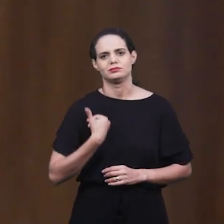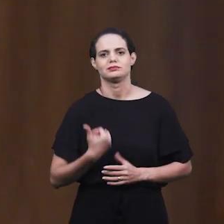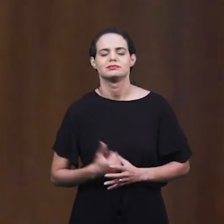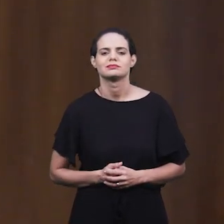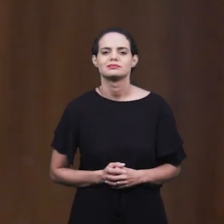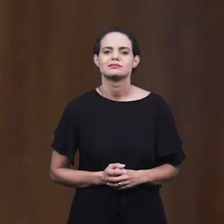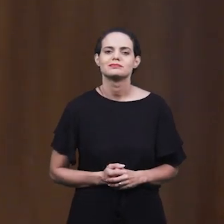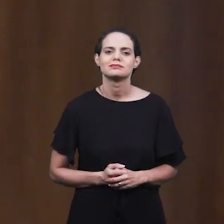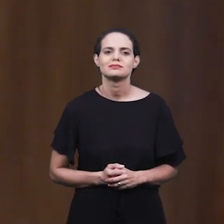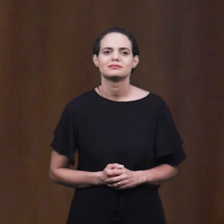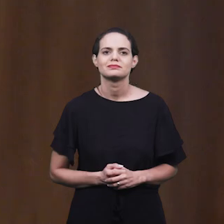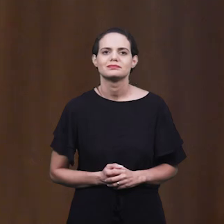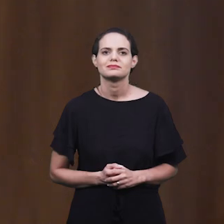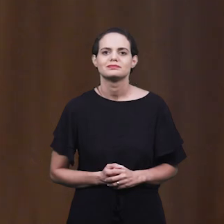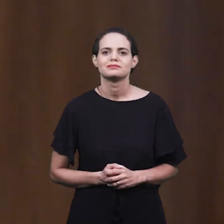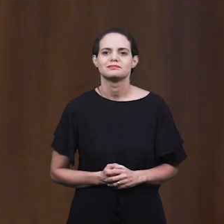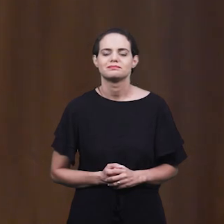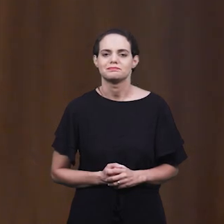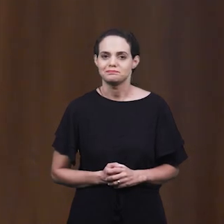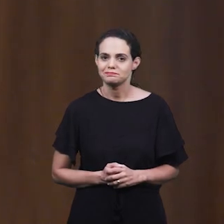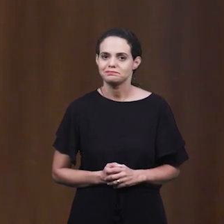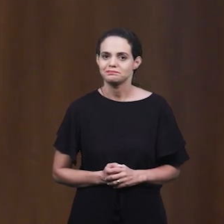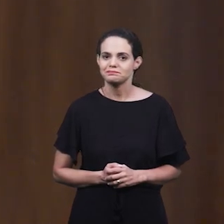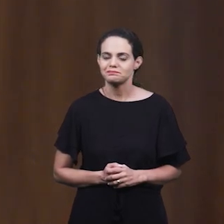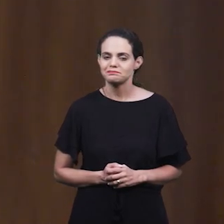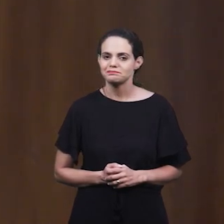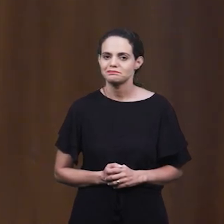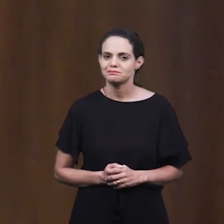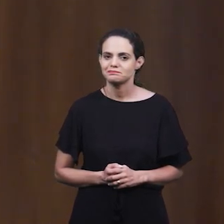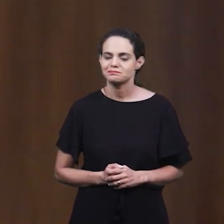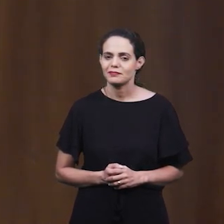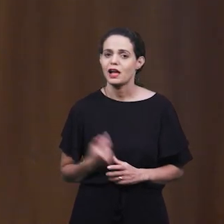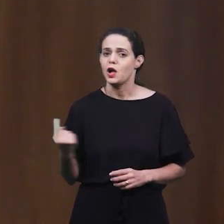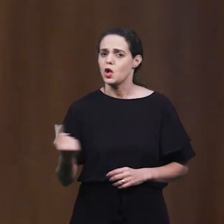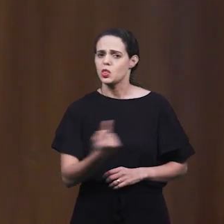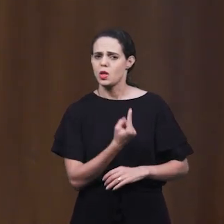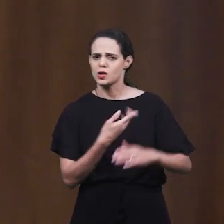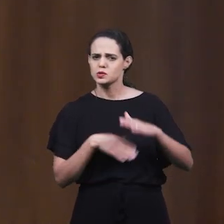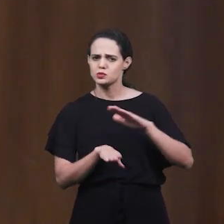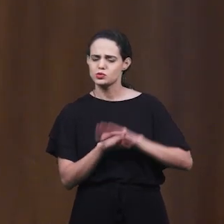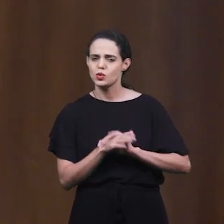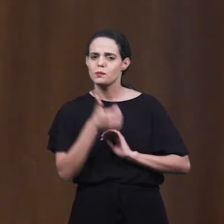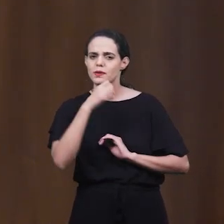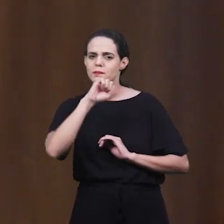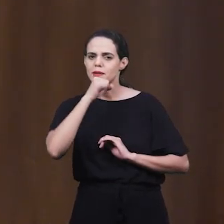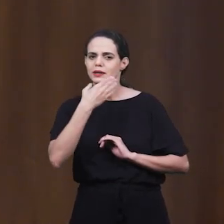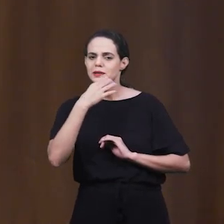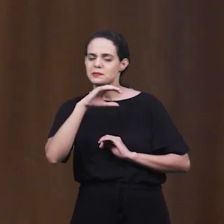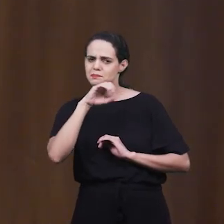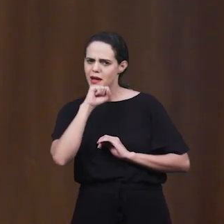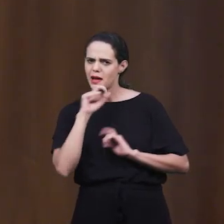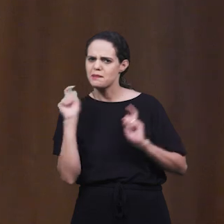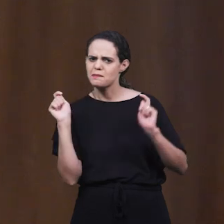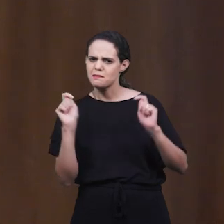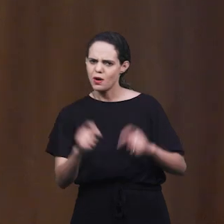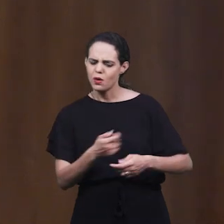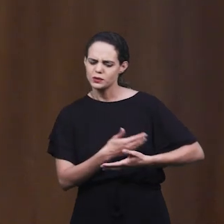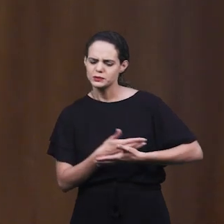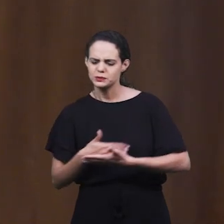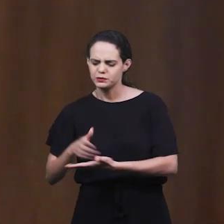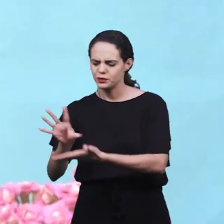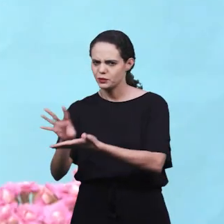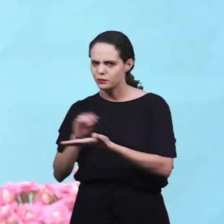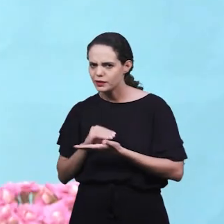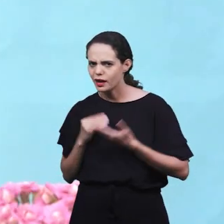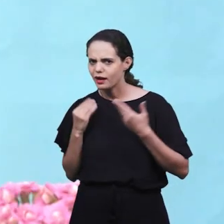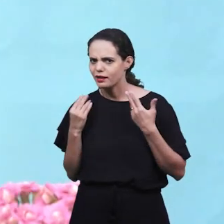E será que os hábitos alimentares de nós pais, né, pode passar para os filhos, Natália?